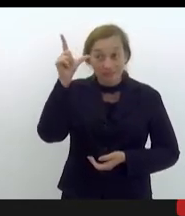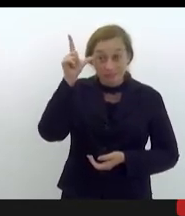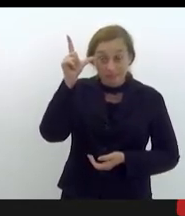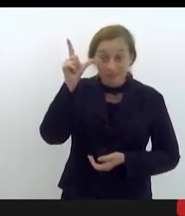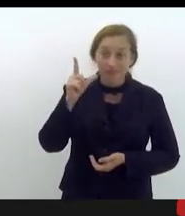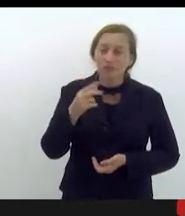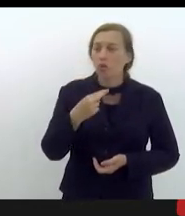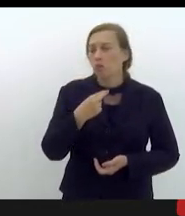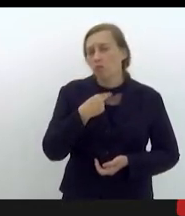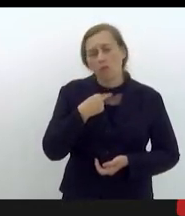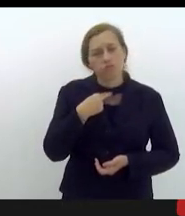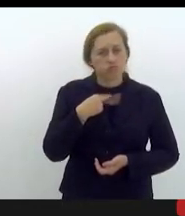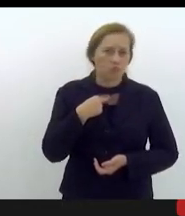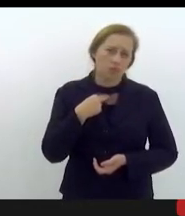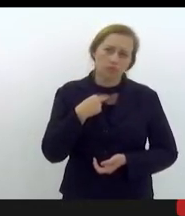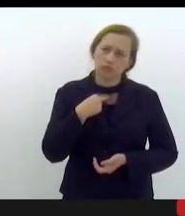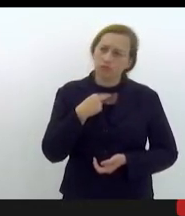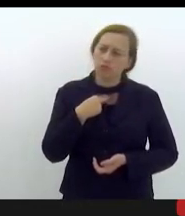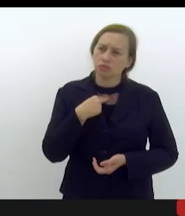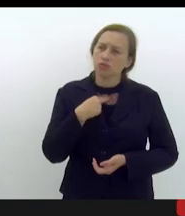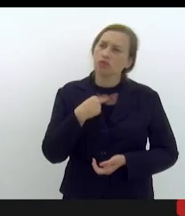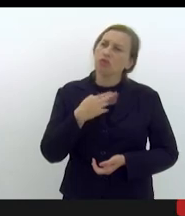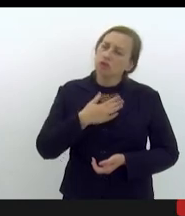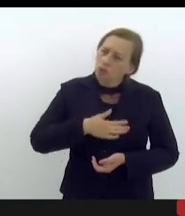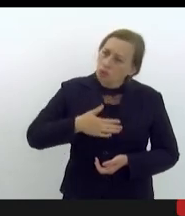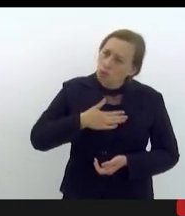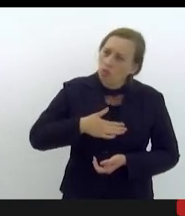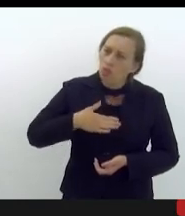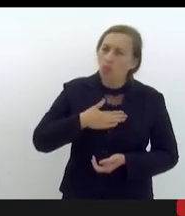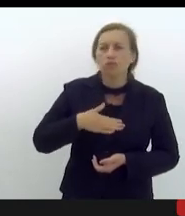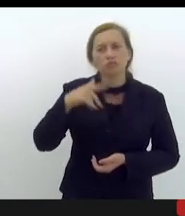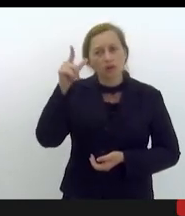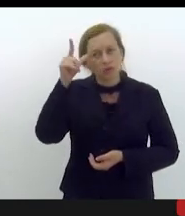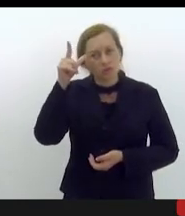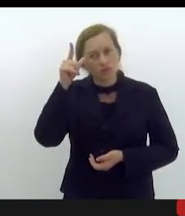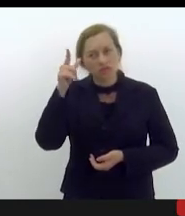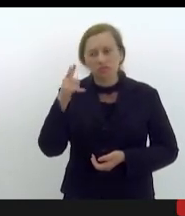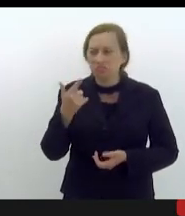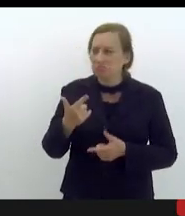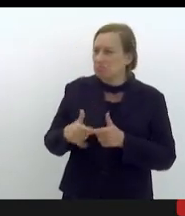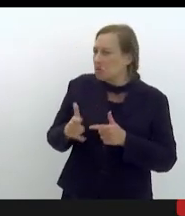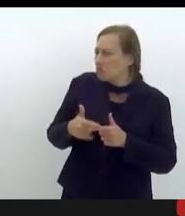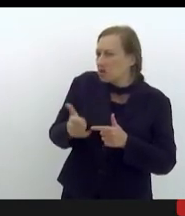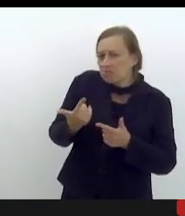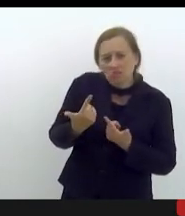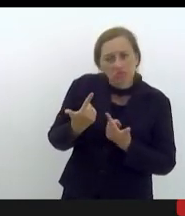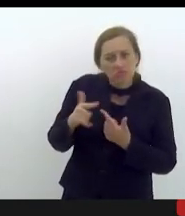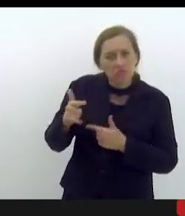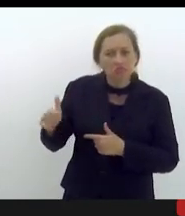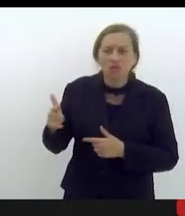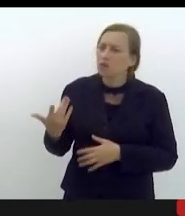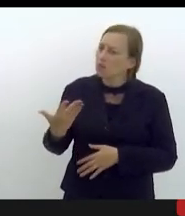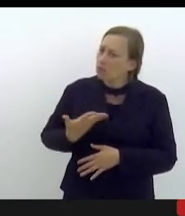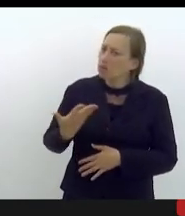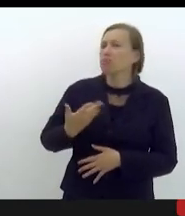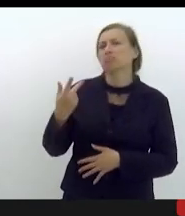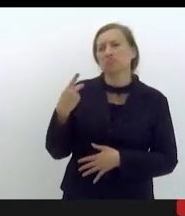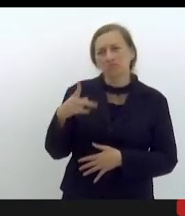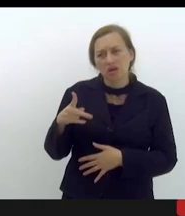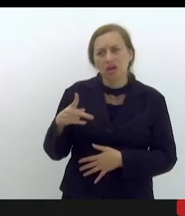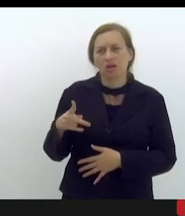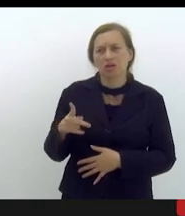não pode ficar eu gosto muito alucina não tenho nada contra Eu sou amigo dela